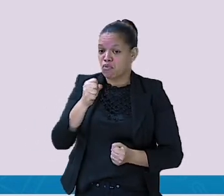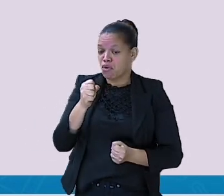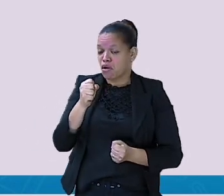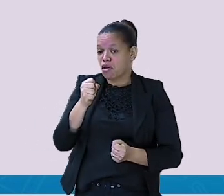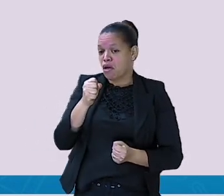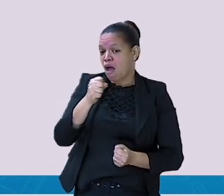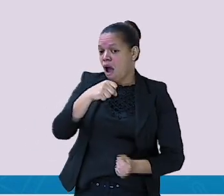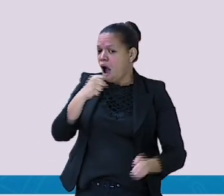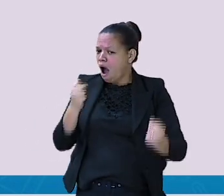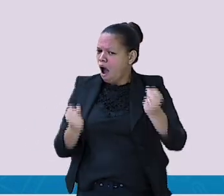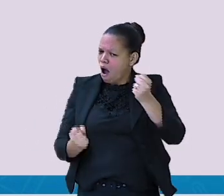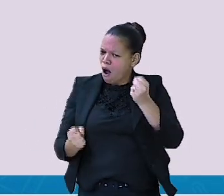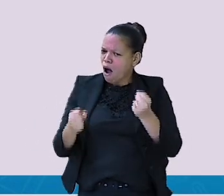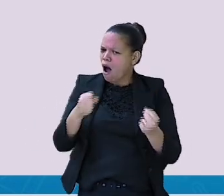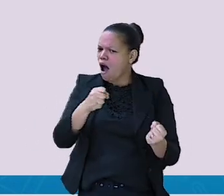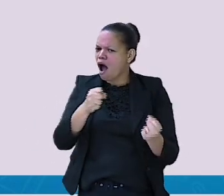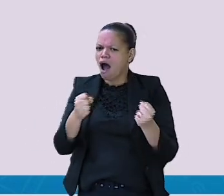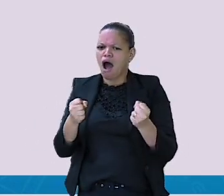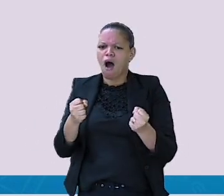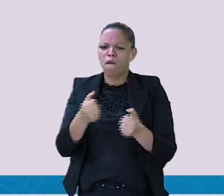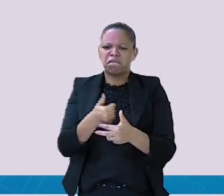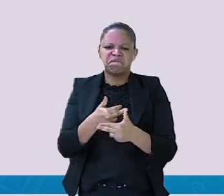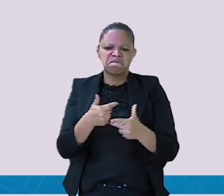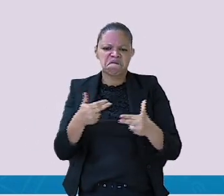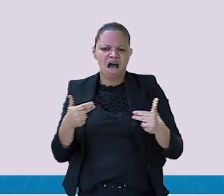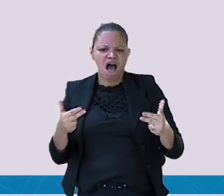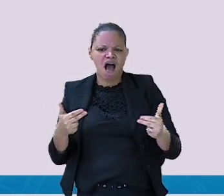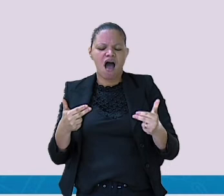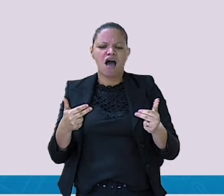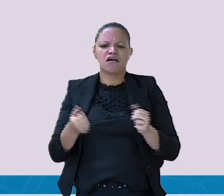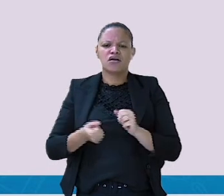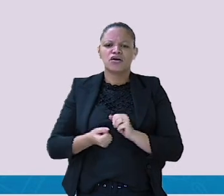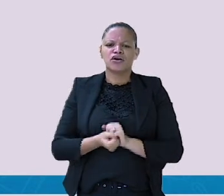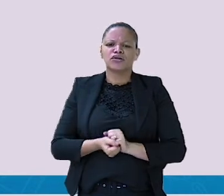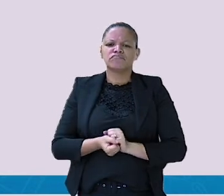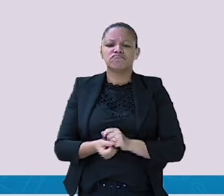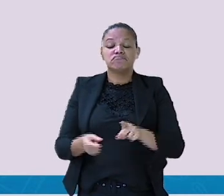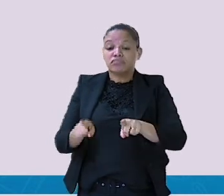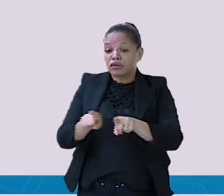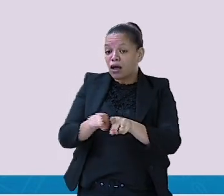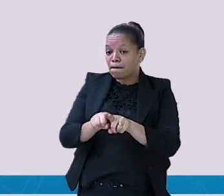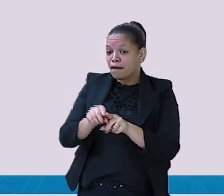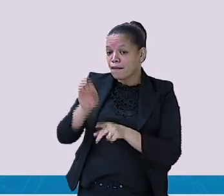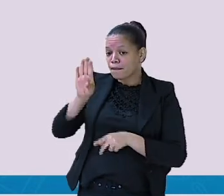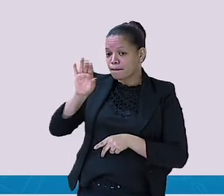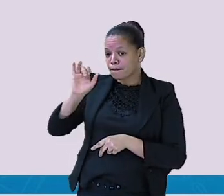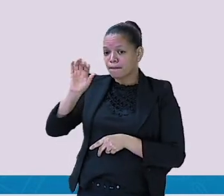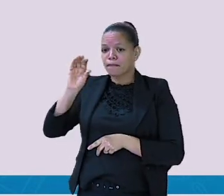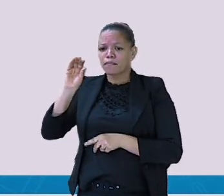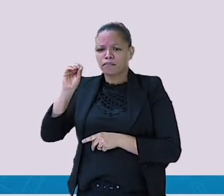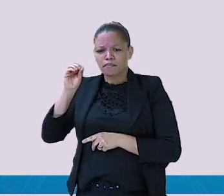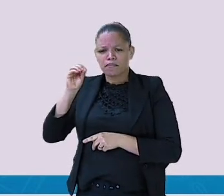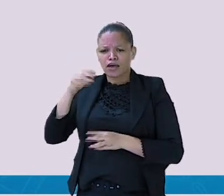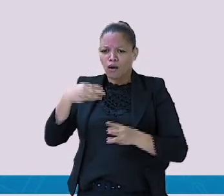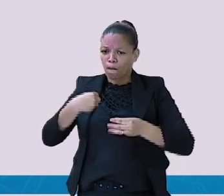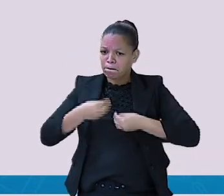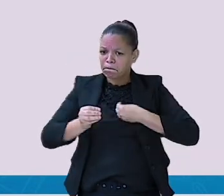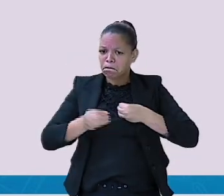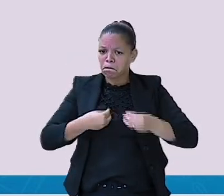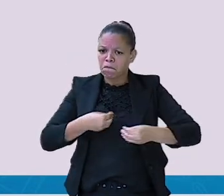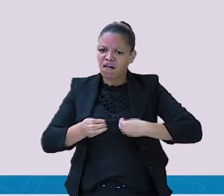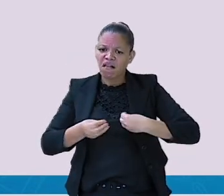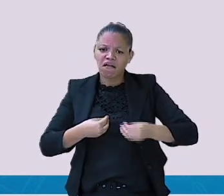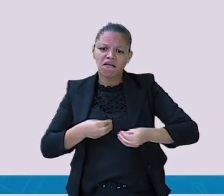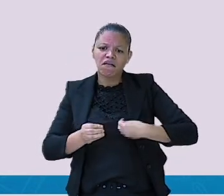para esse produto, o bioplástico, né, pensando aqui na questão da natureza, né, então